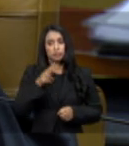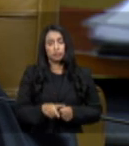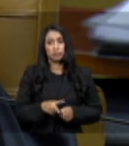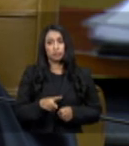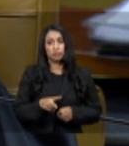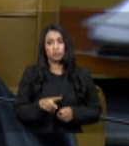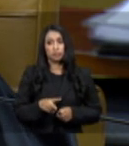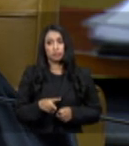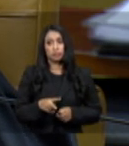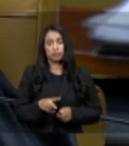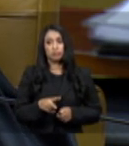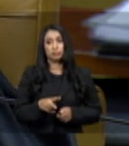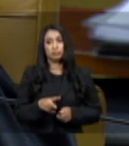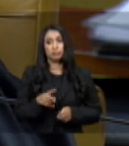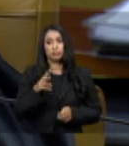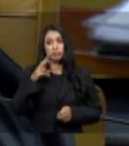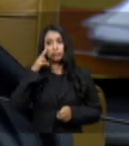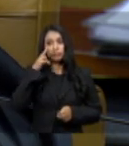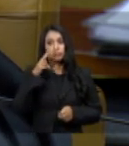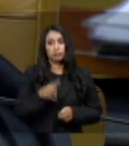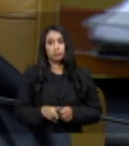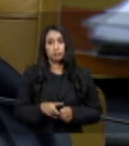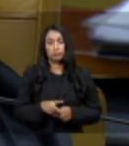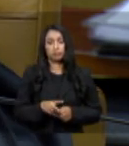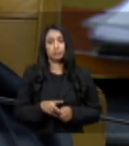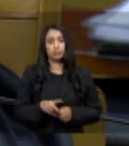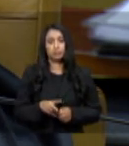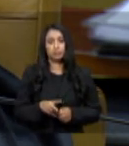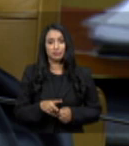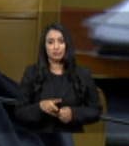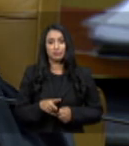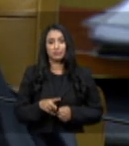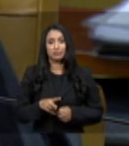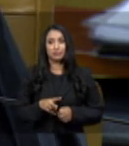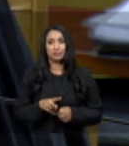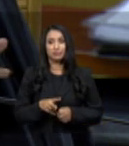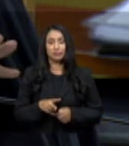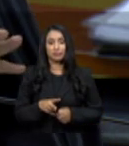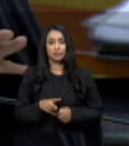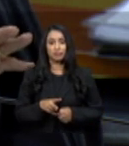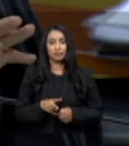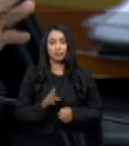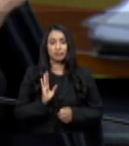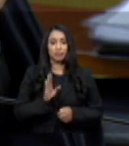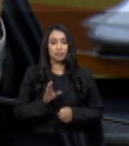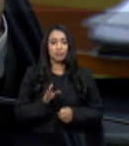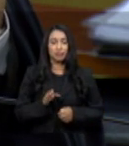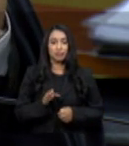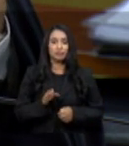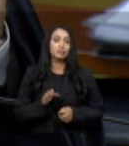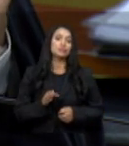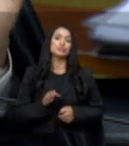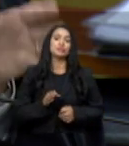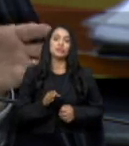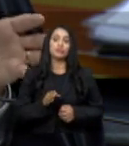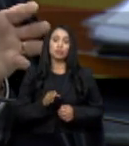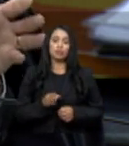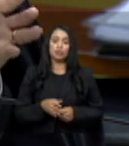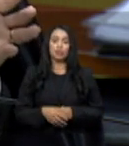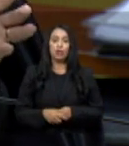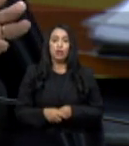ufpe então mynista lewandowski depois concedeu uma cautela a gente nós vamos olhar pela